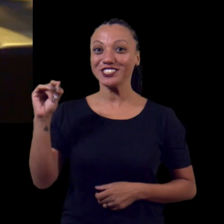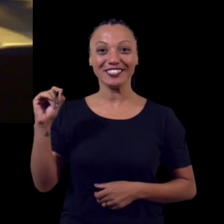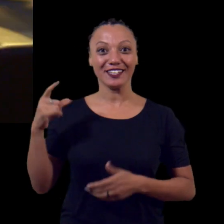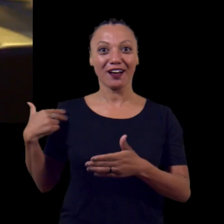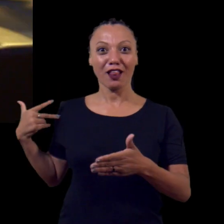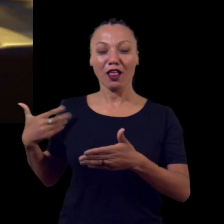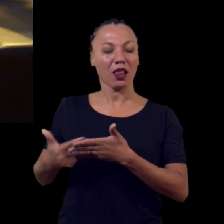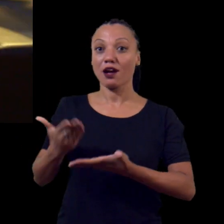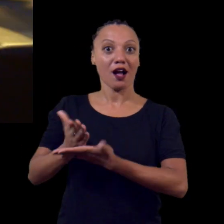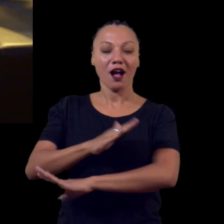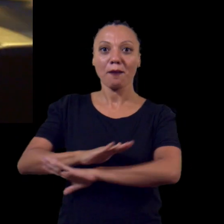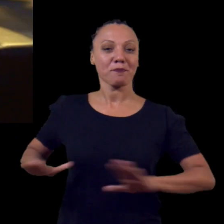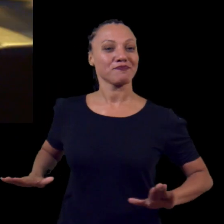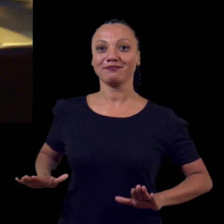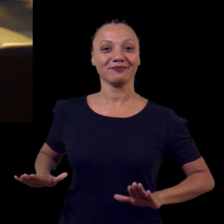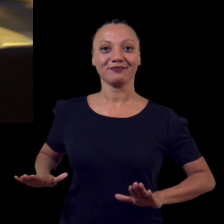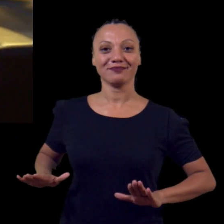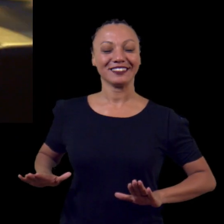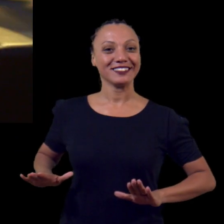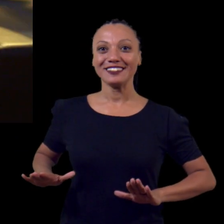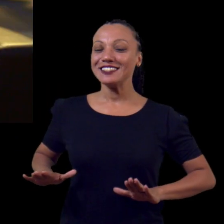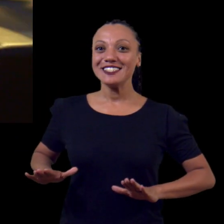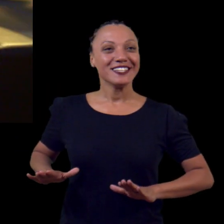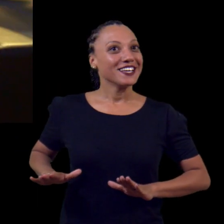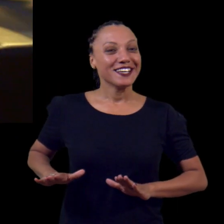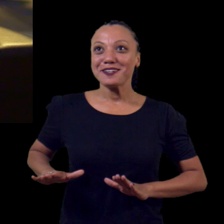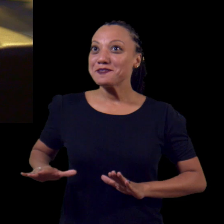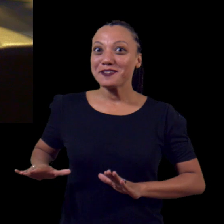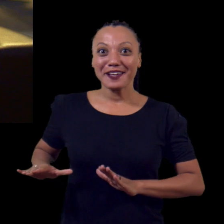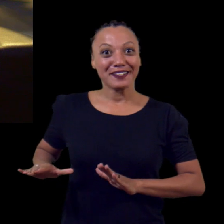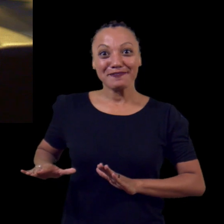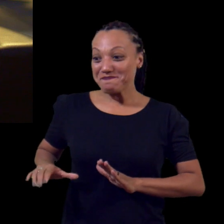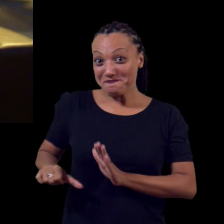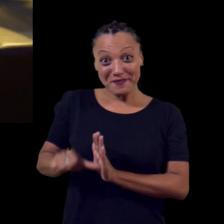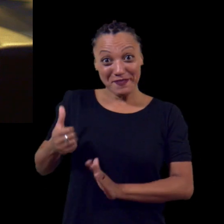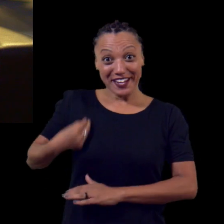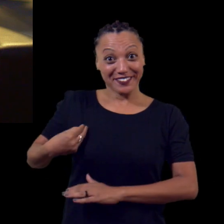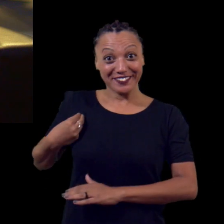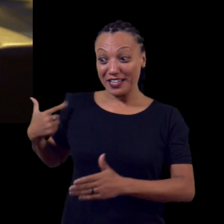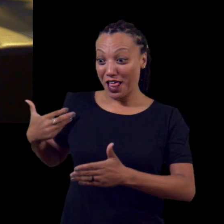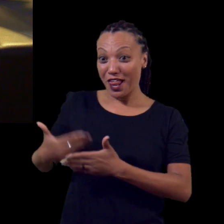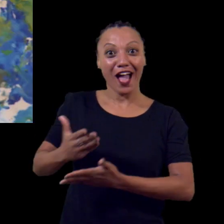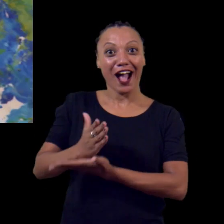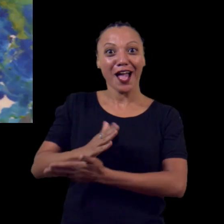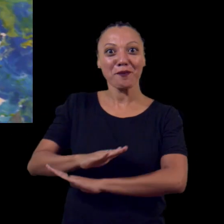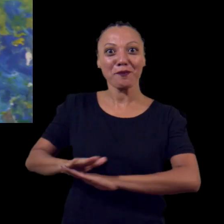A minha primeira vida morreu ali. Por quê? Porque eu tive